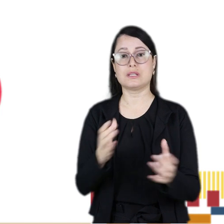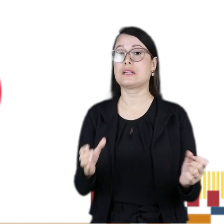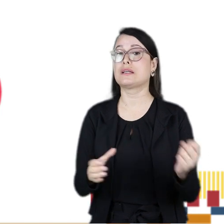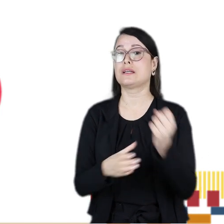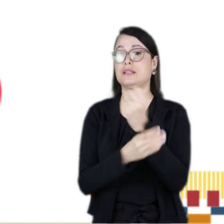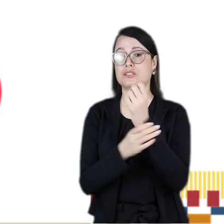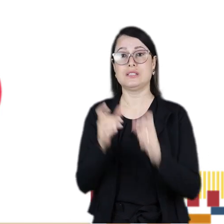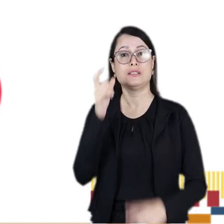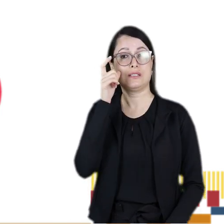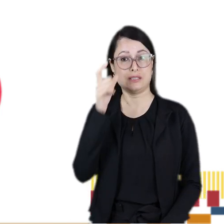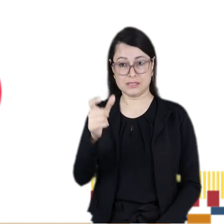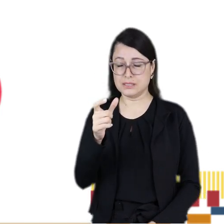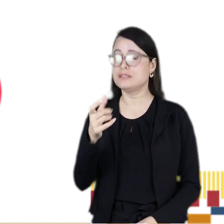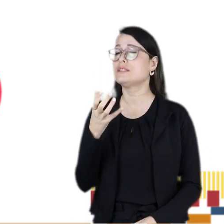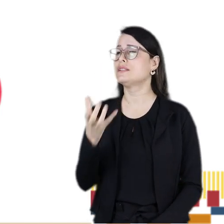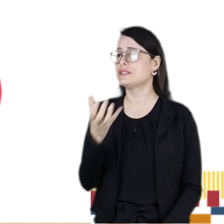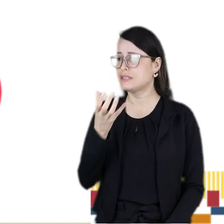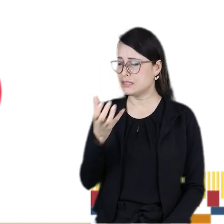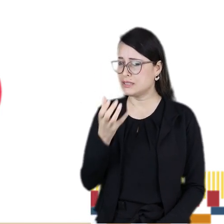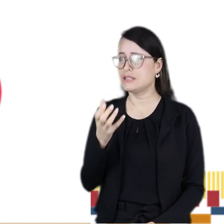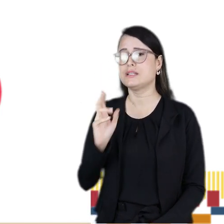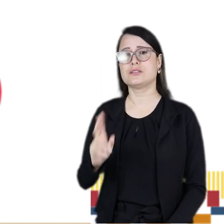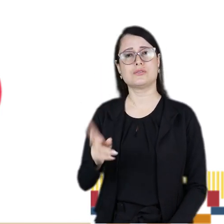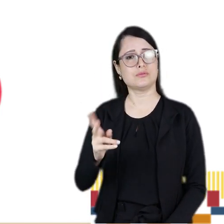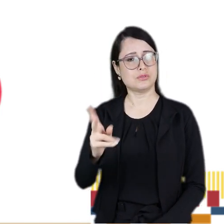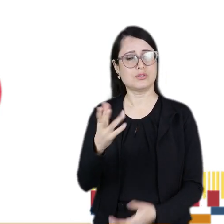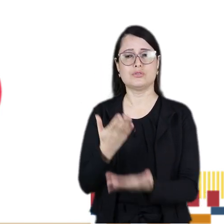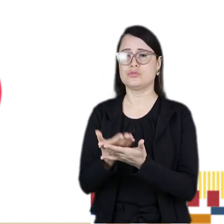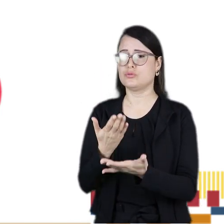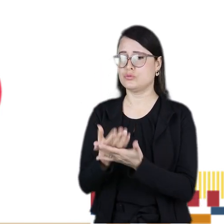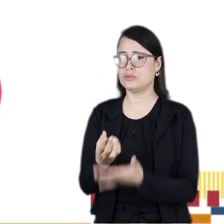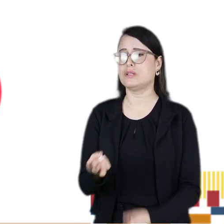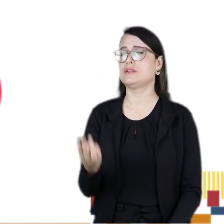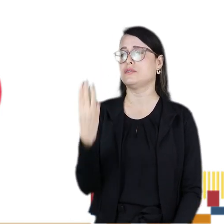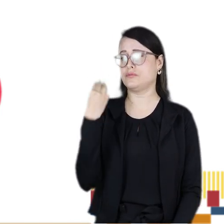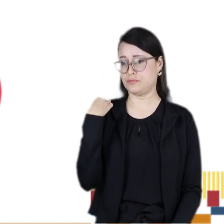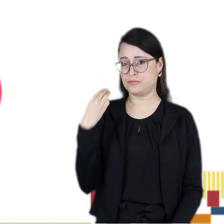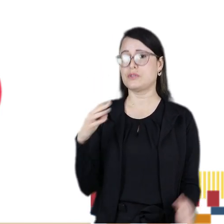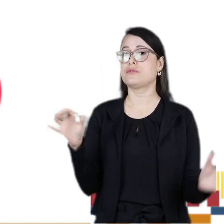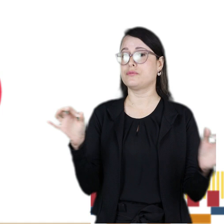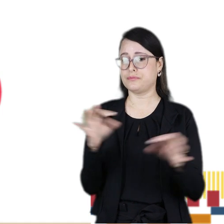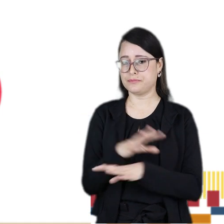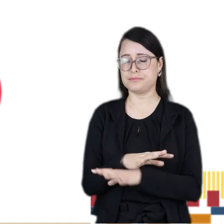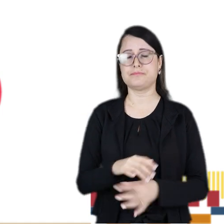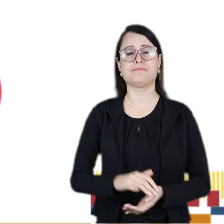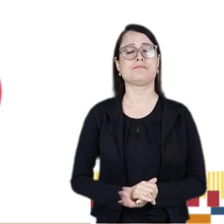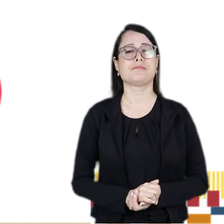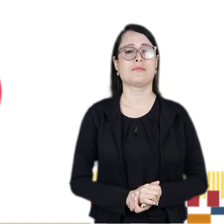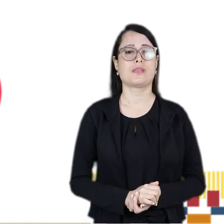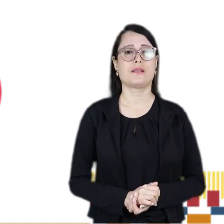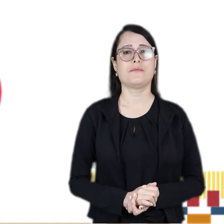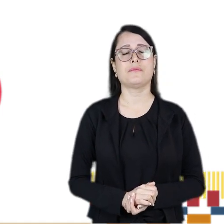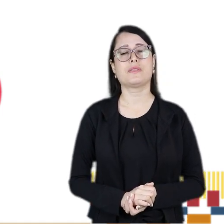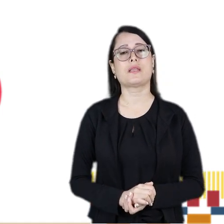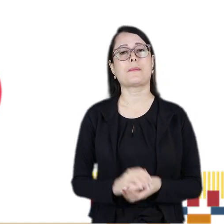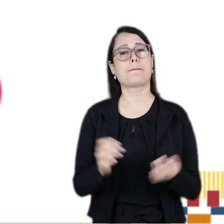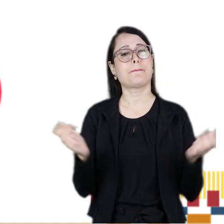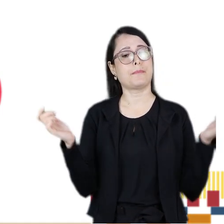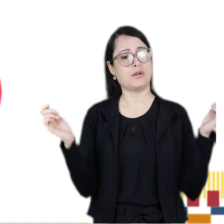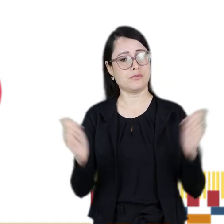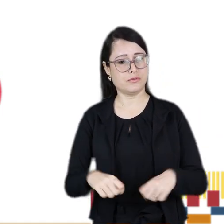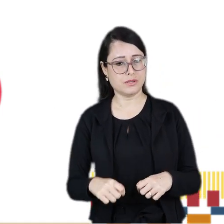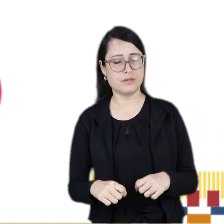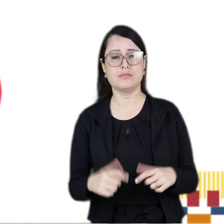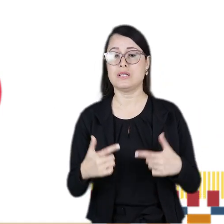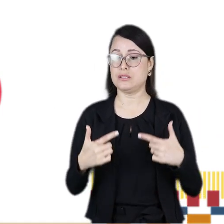prosseguir, prosseguir até o final do ensino médio, né? Uma provável atuação no mercado de